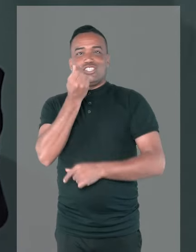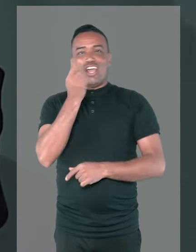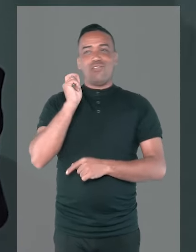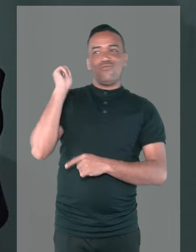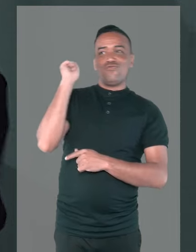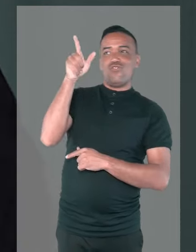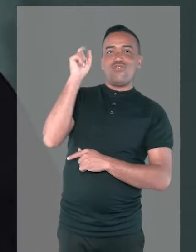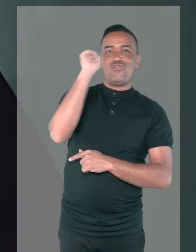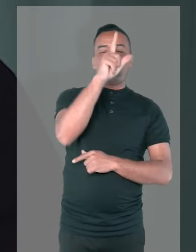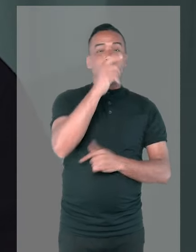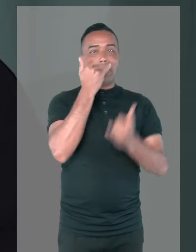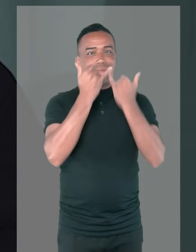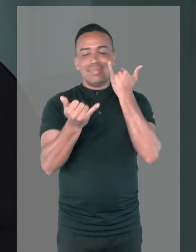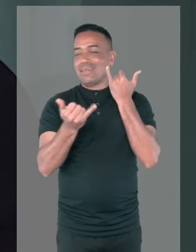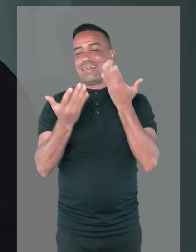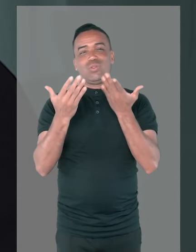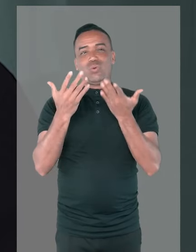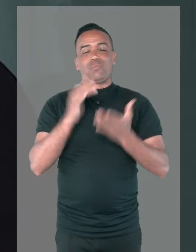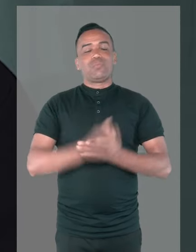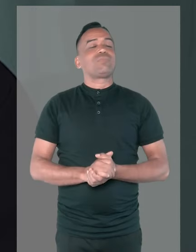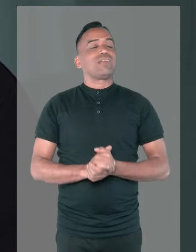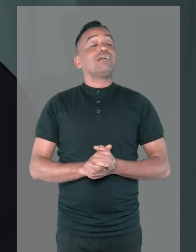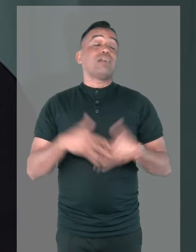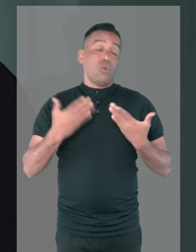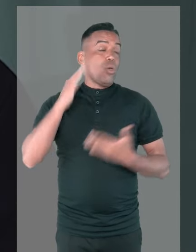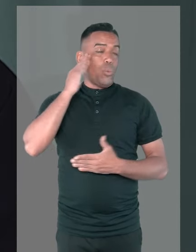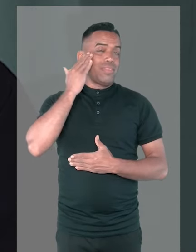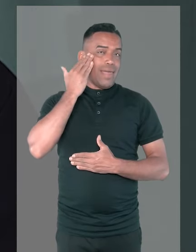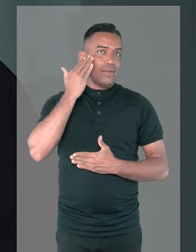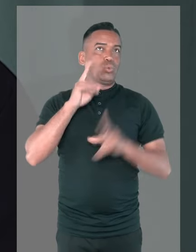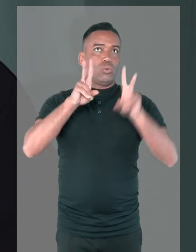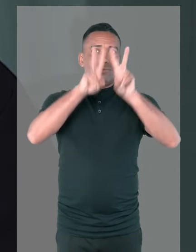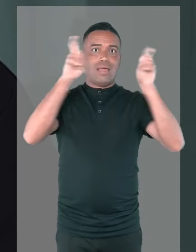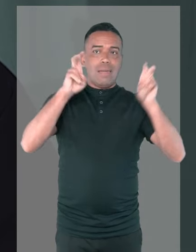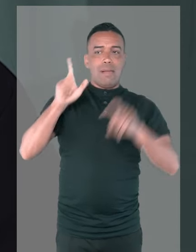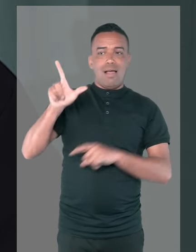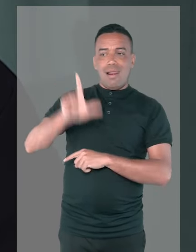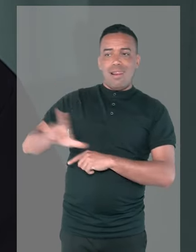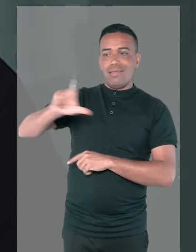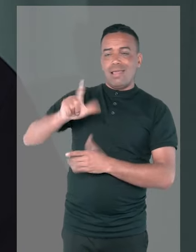Foi divertido. Mas, bem, eu entendo a literatura como uma